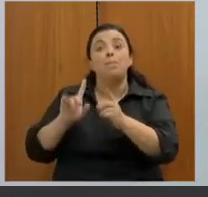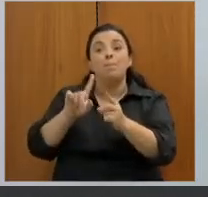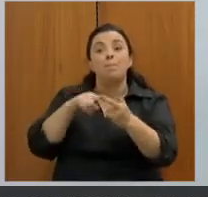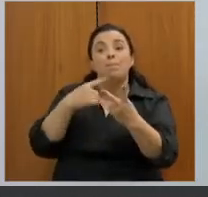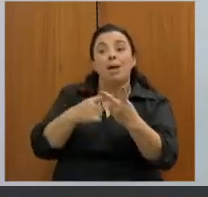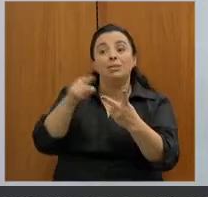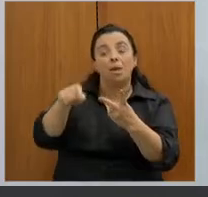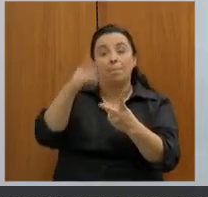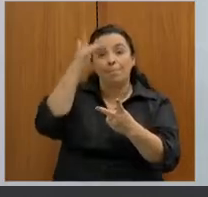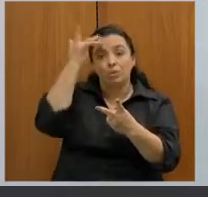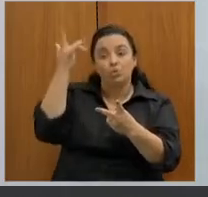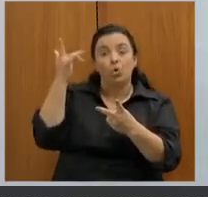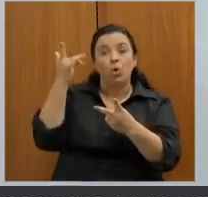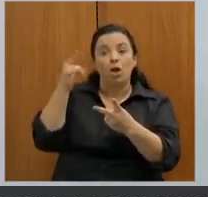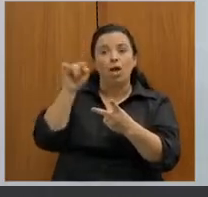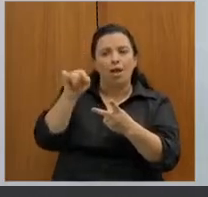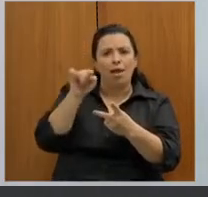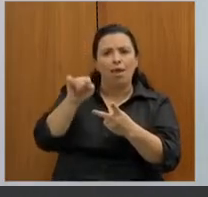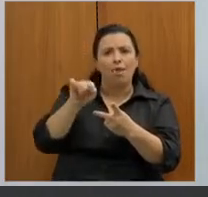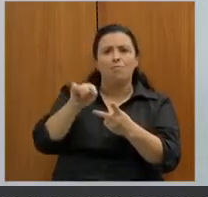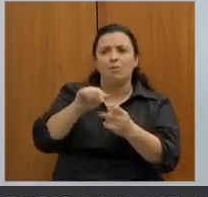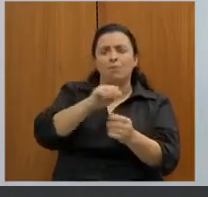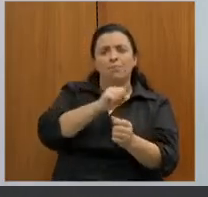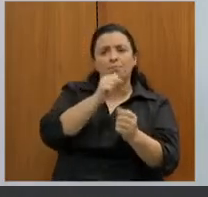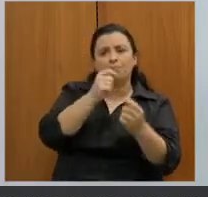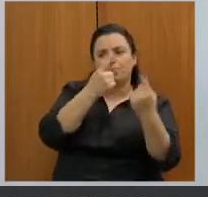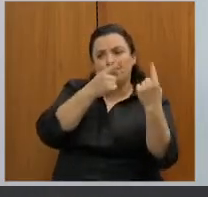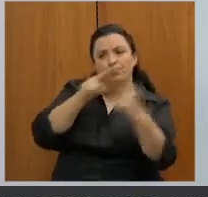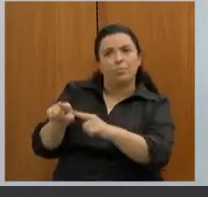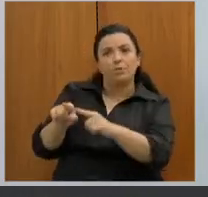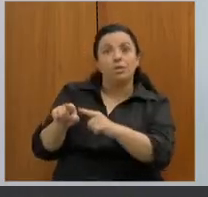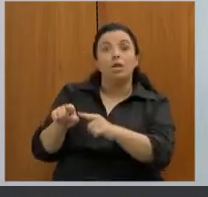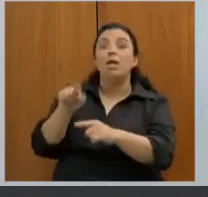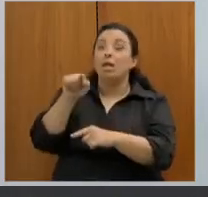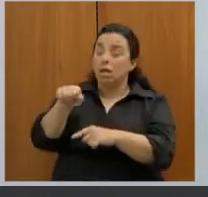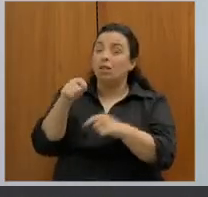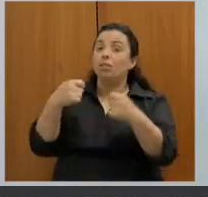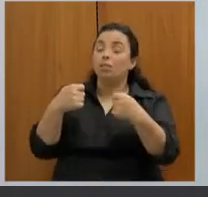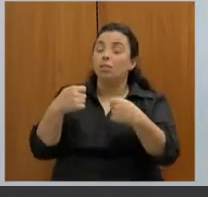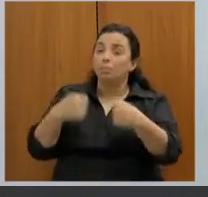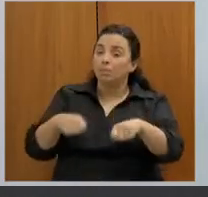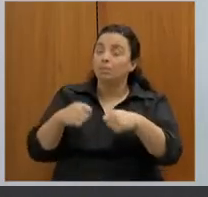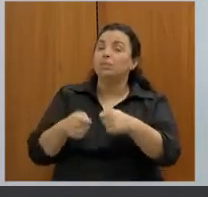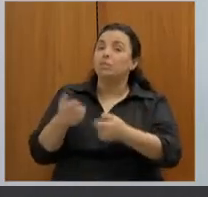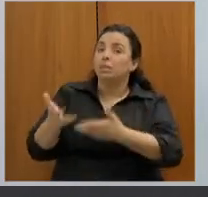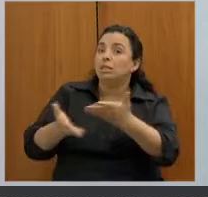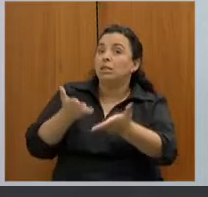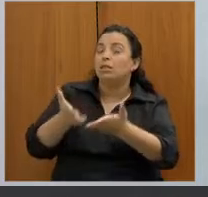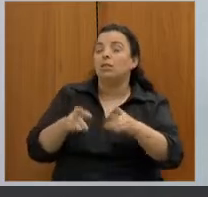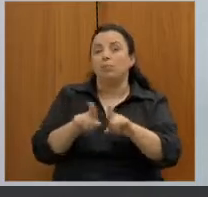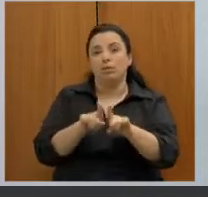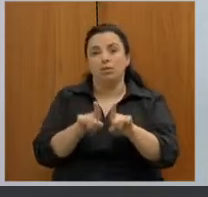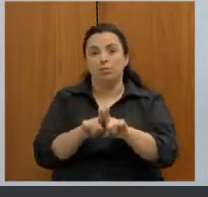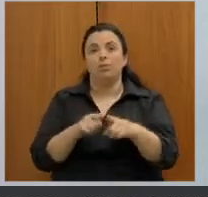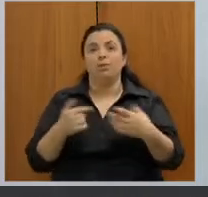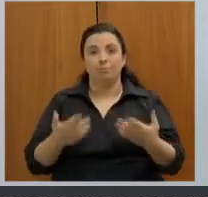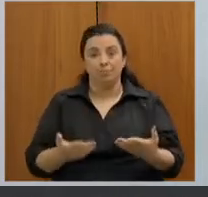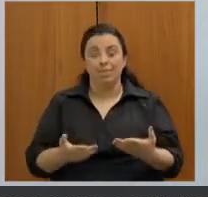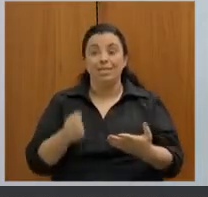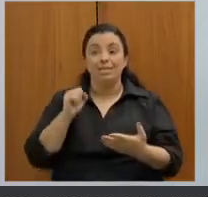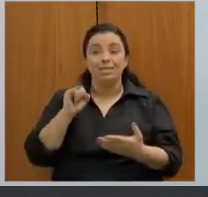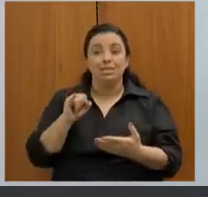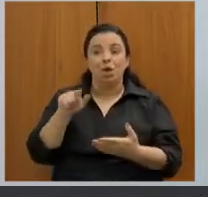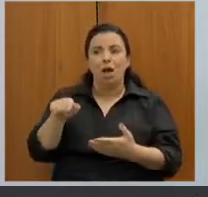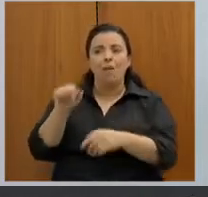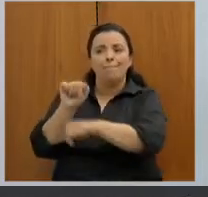a outras mulheres e aí nós vamos ter um ciclo de violência então é preciso é que